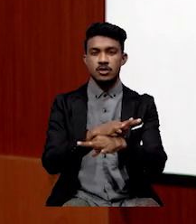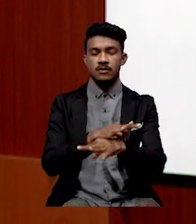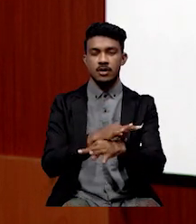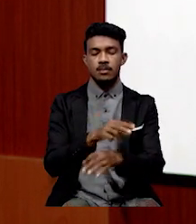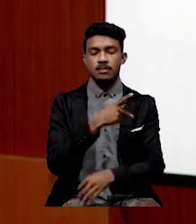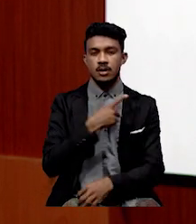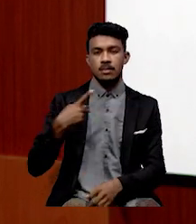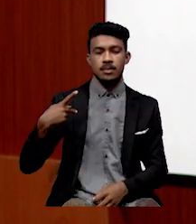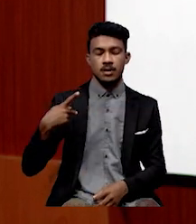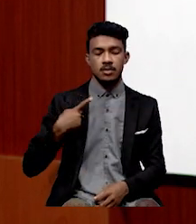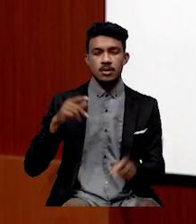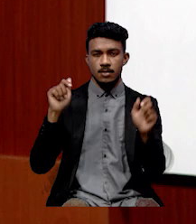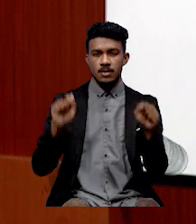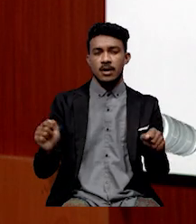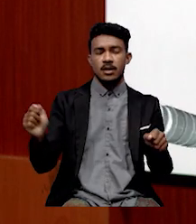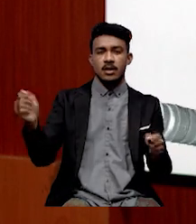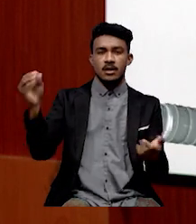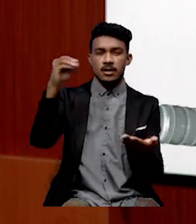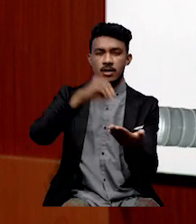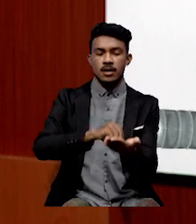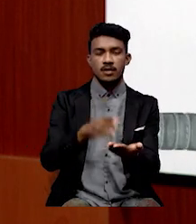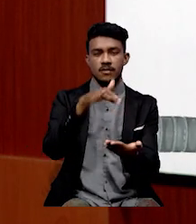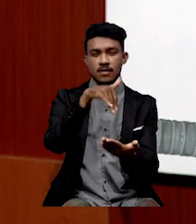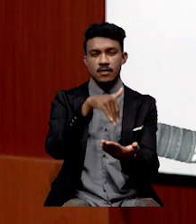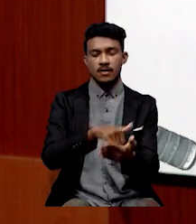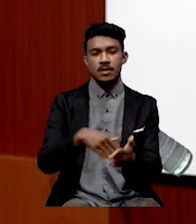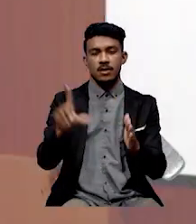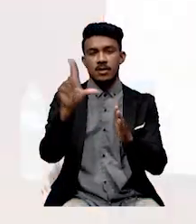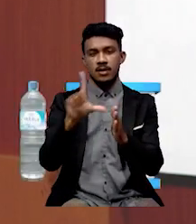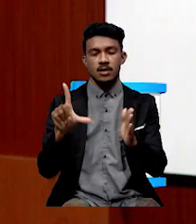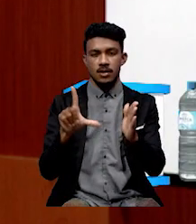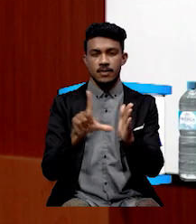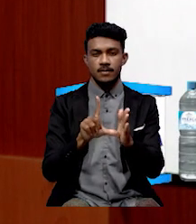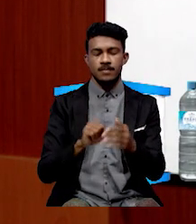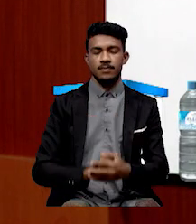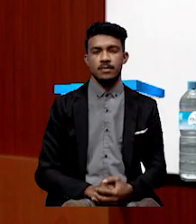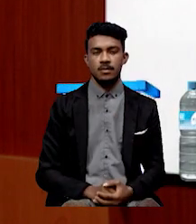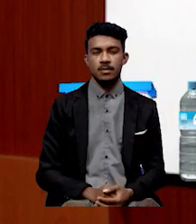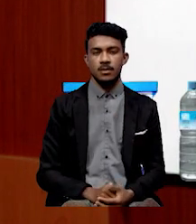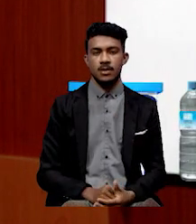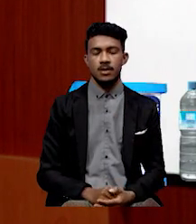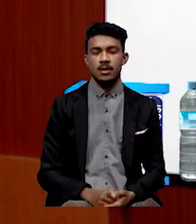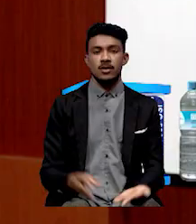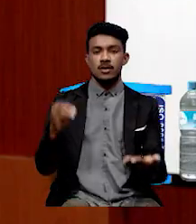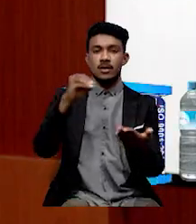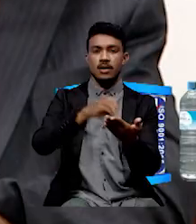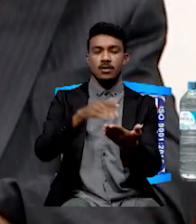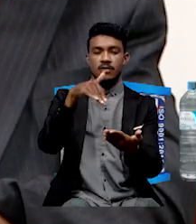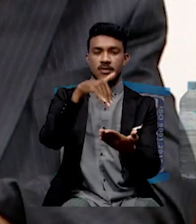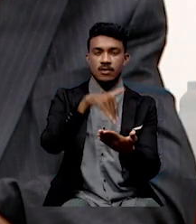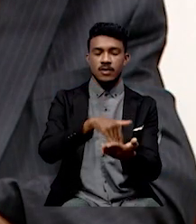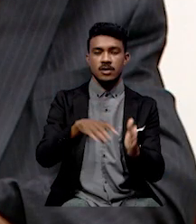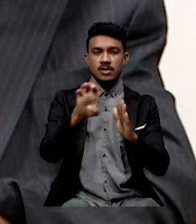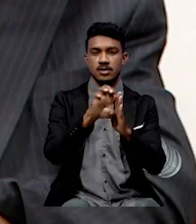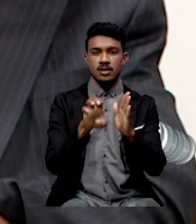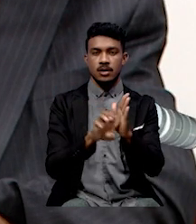dissolve parlamento para hatur fila fali ordem constitucionais. Atu hatur fila fali estado da ne